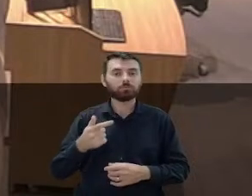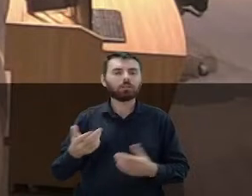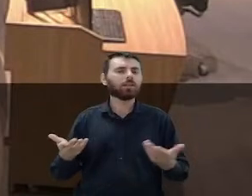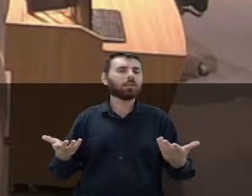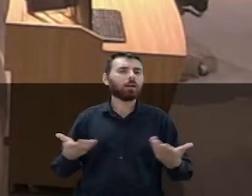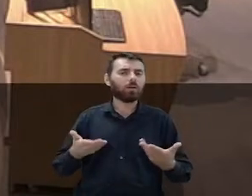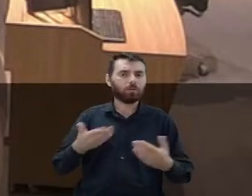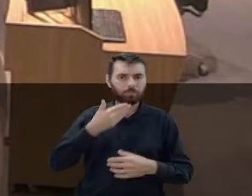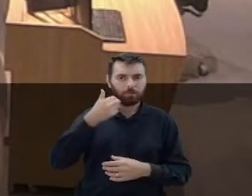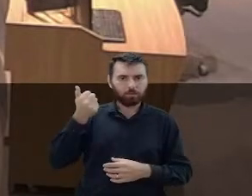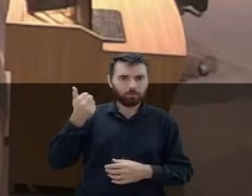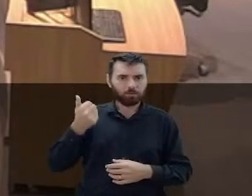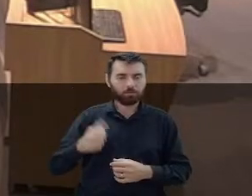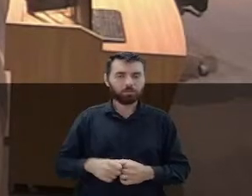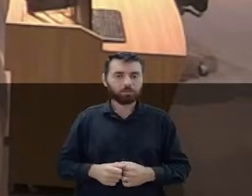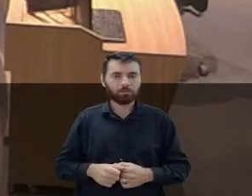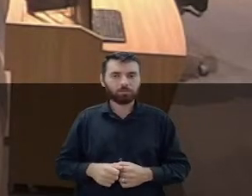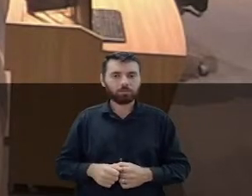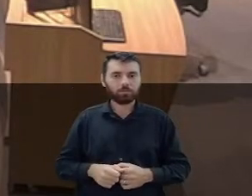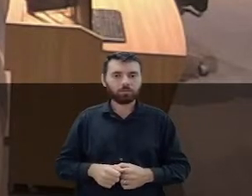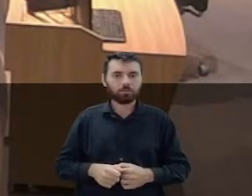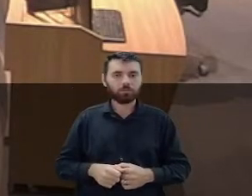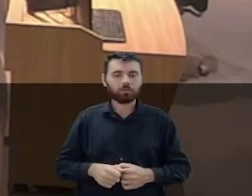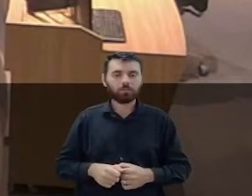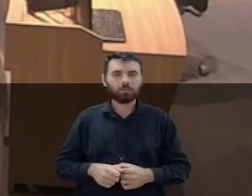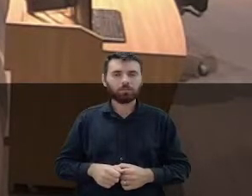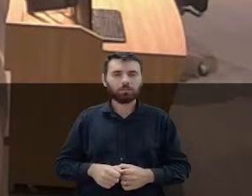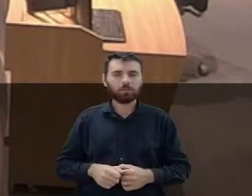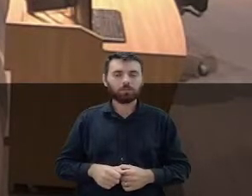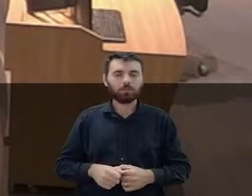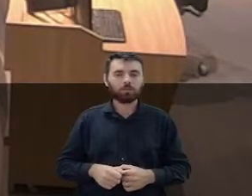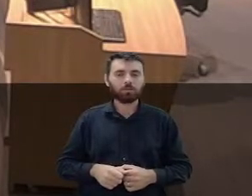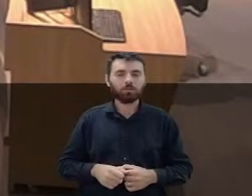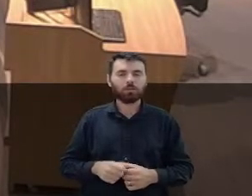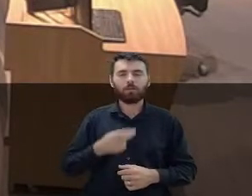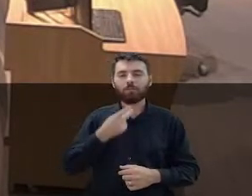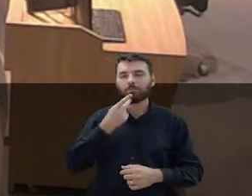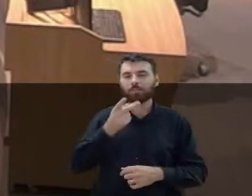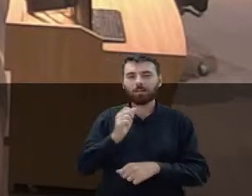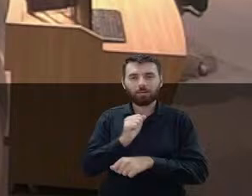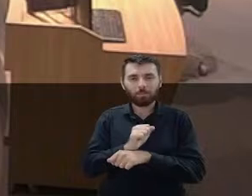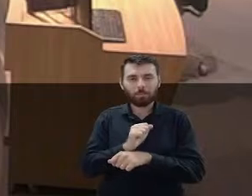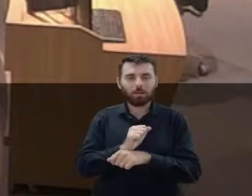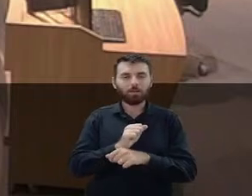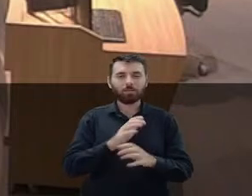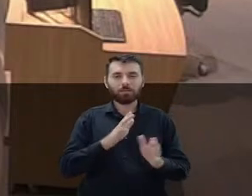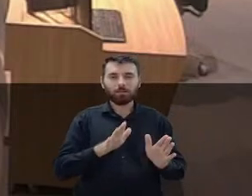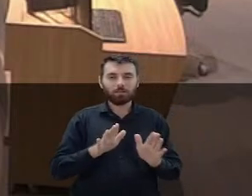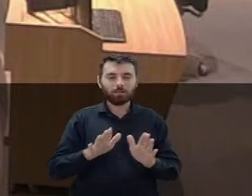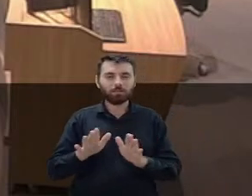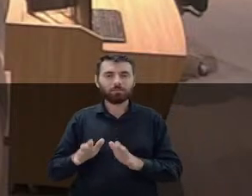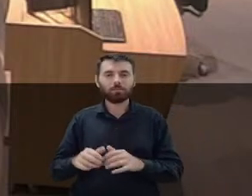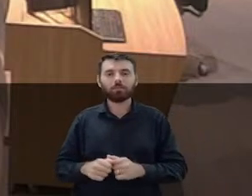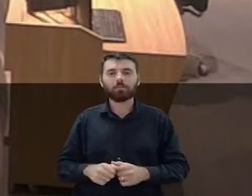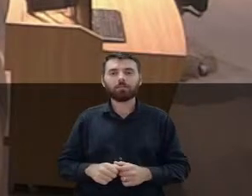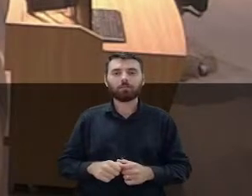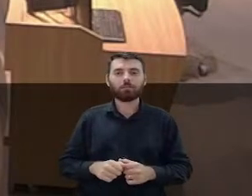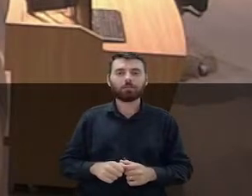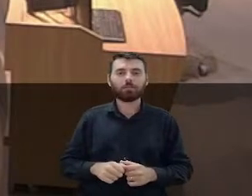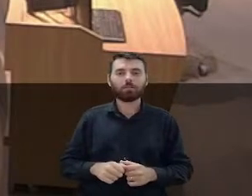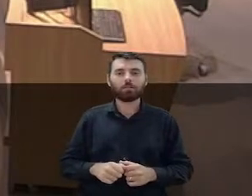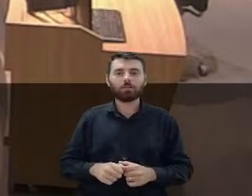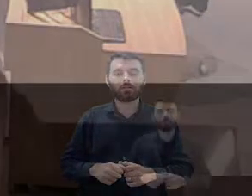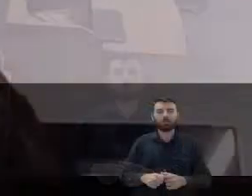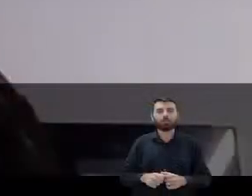Melhorou, excelência. Ainda está dando eco, mas melhorou. Fala mais pausado um pouquinho. Vamos lá.